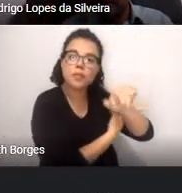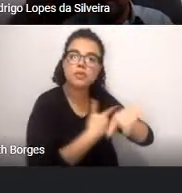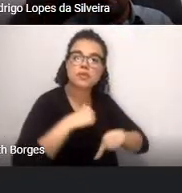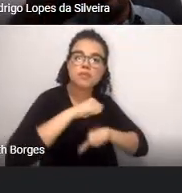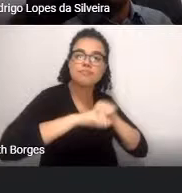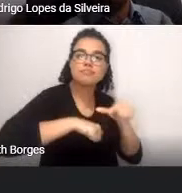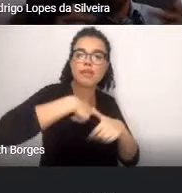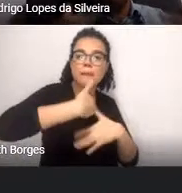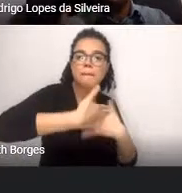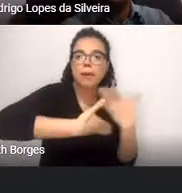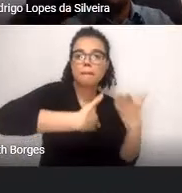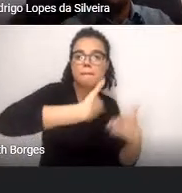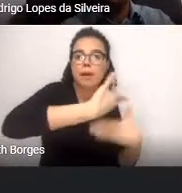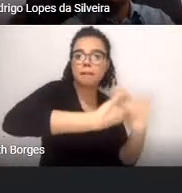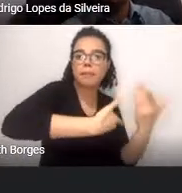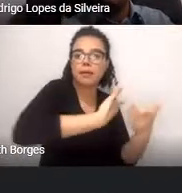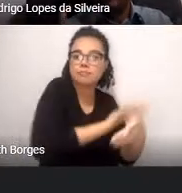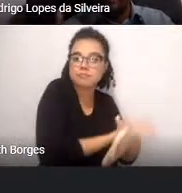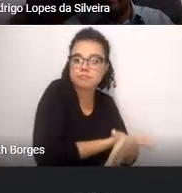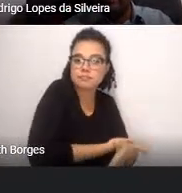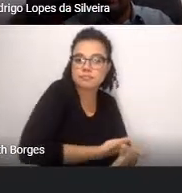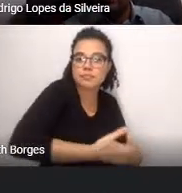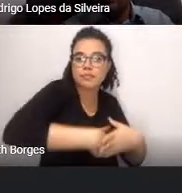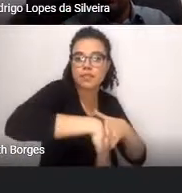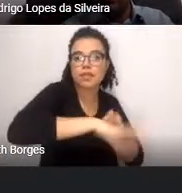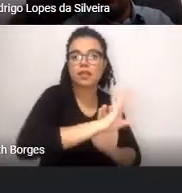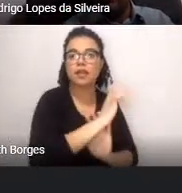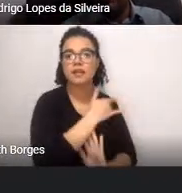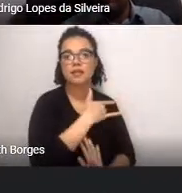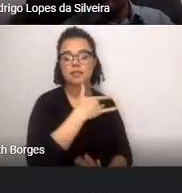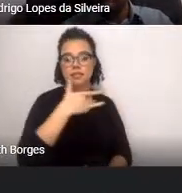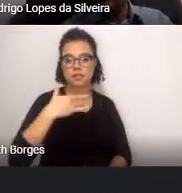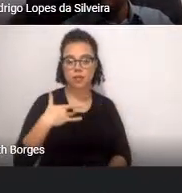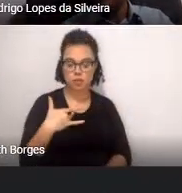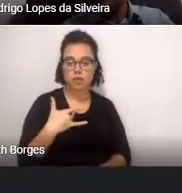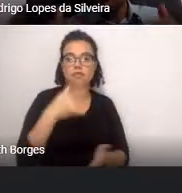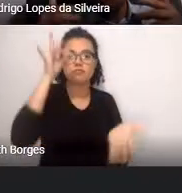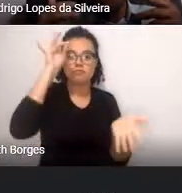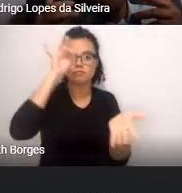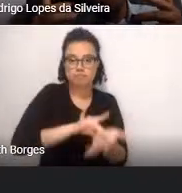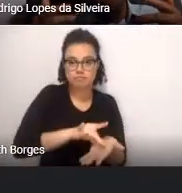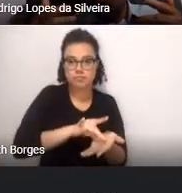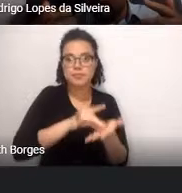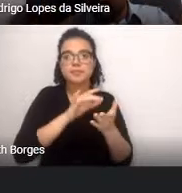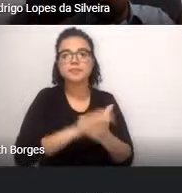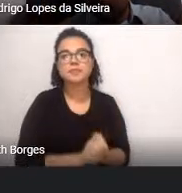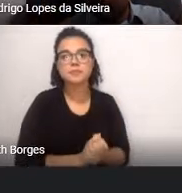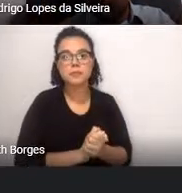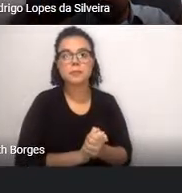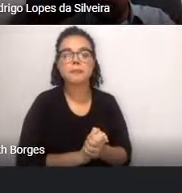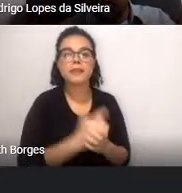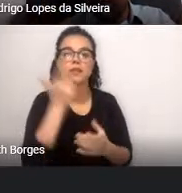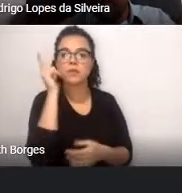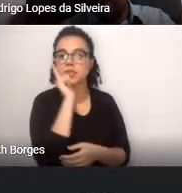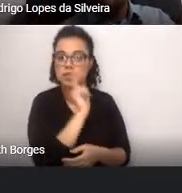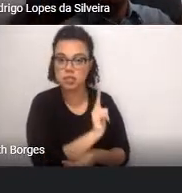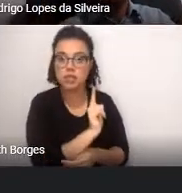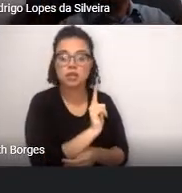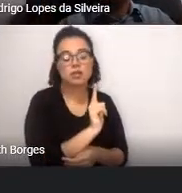vez mais saudável, mais eficaz, onde você tenha toda a